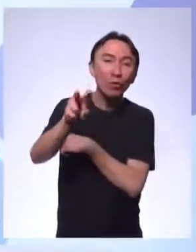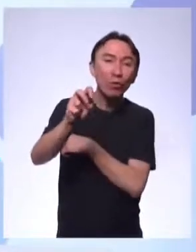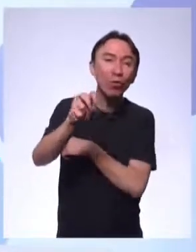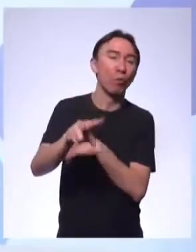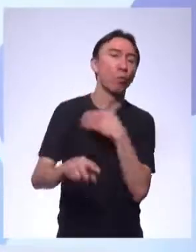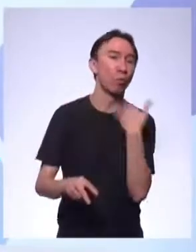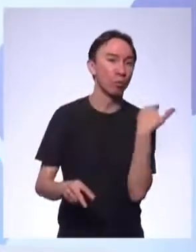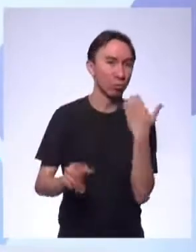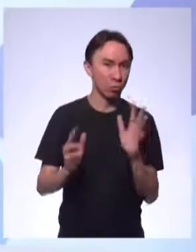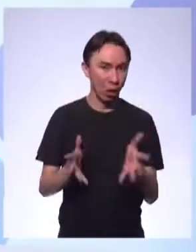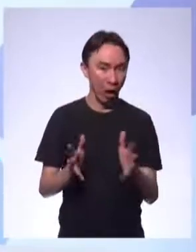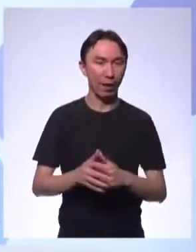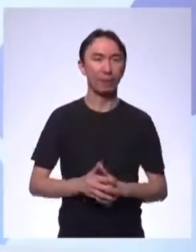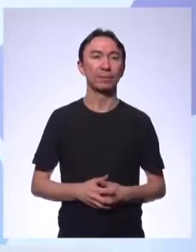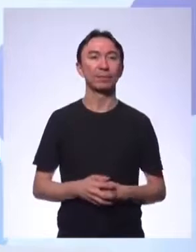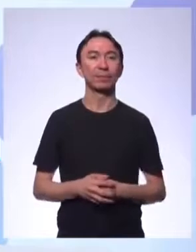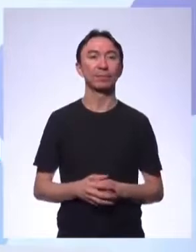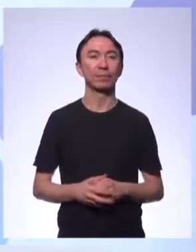eu tenho aqui,